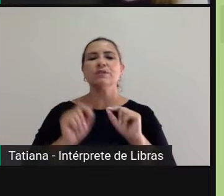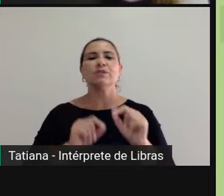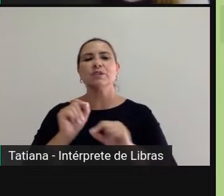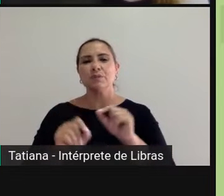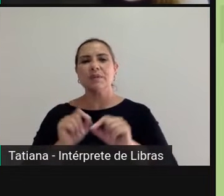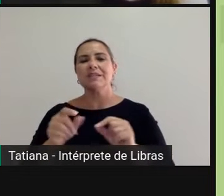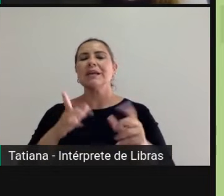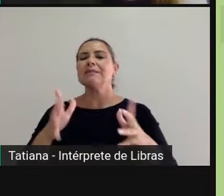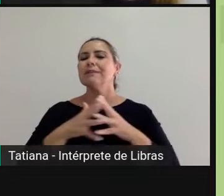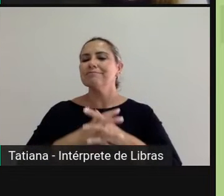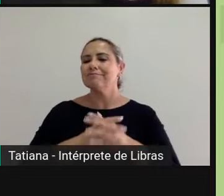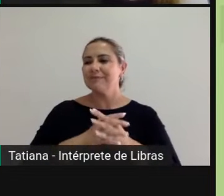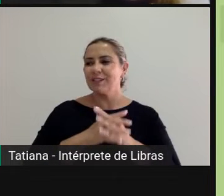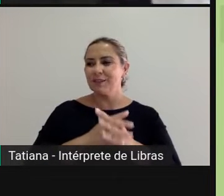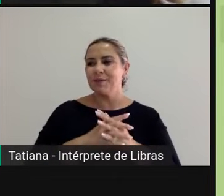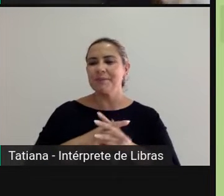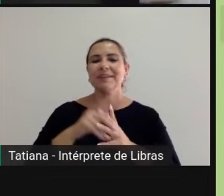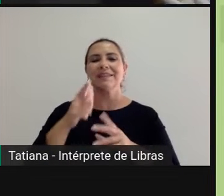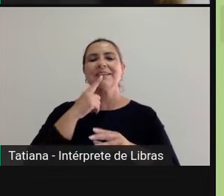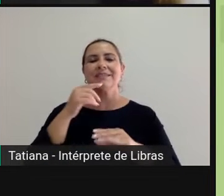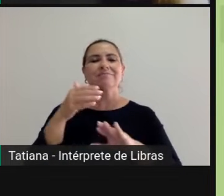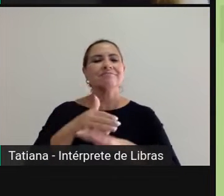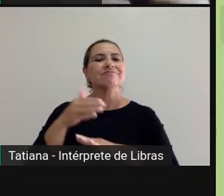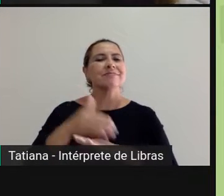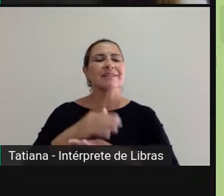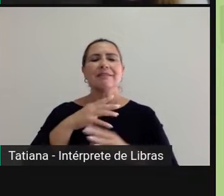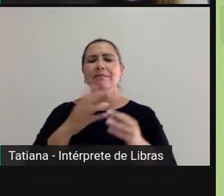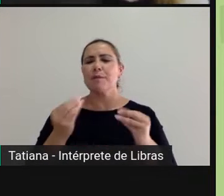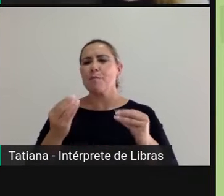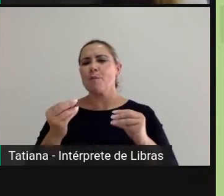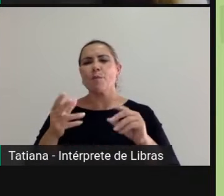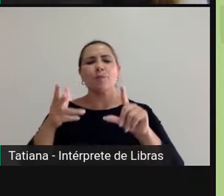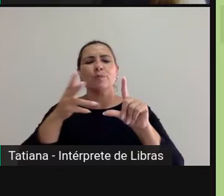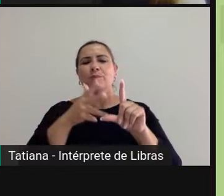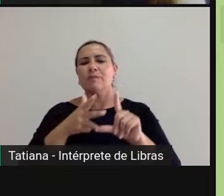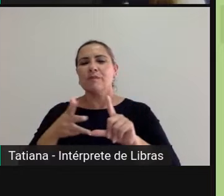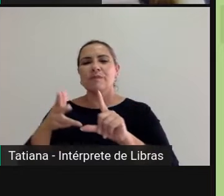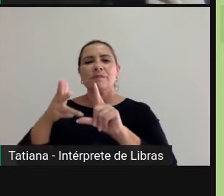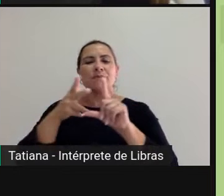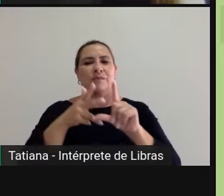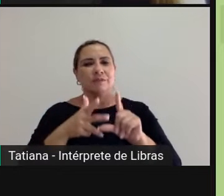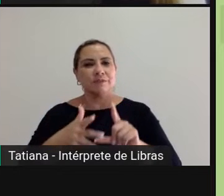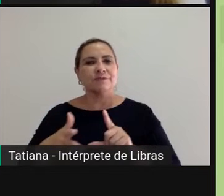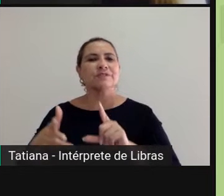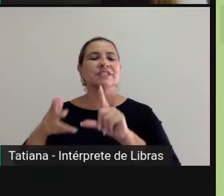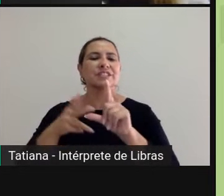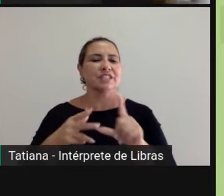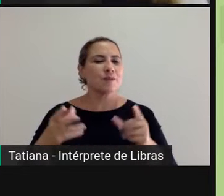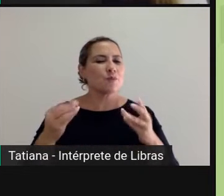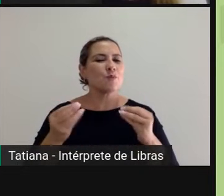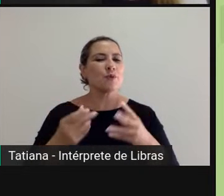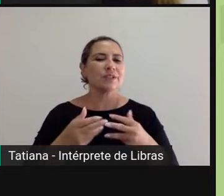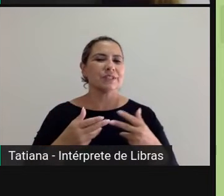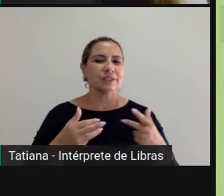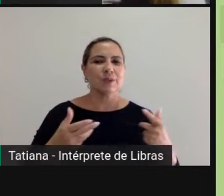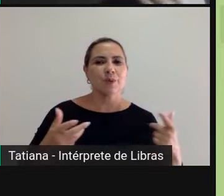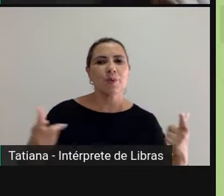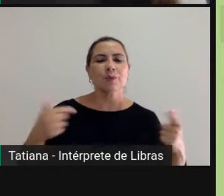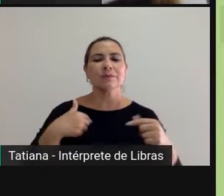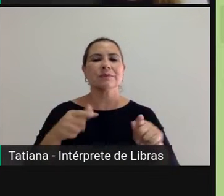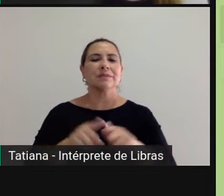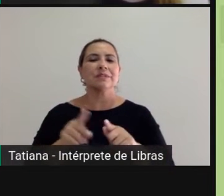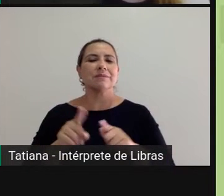muito complicado ter acesso a tudo, porque tem muitos vídeos, muitas falas. Então, é muita coisa. Então, elas evocam, elas usam